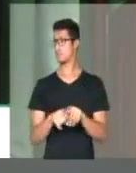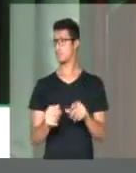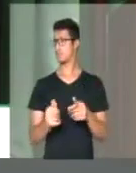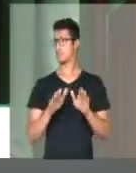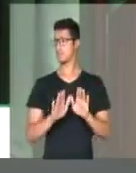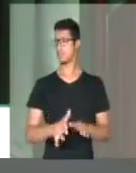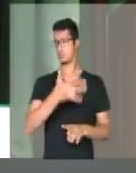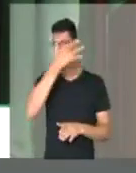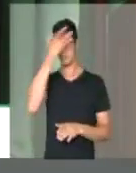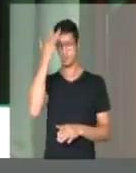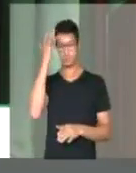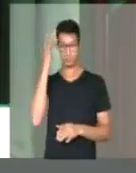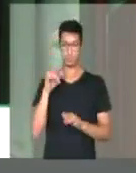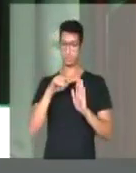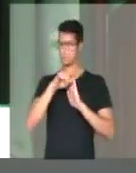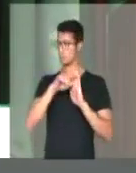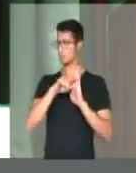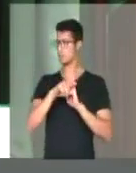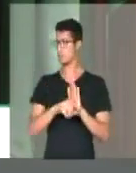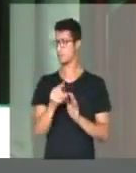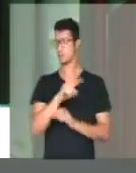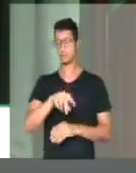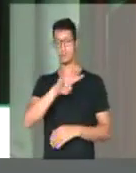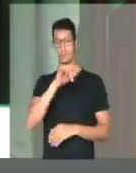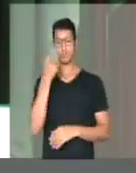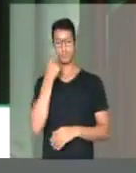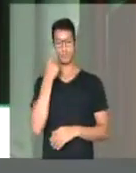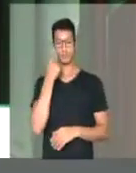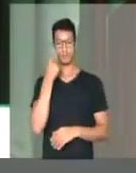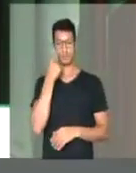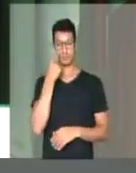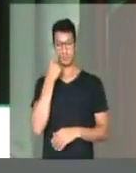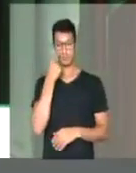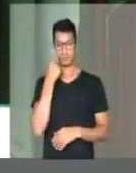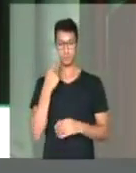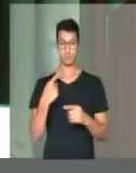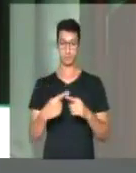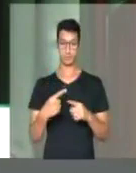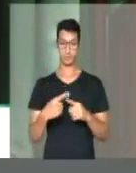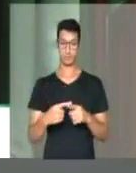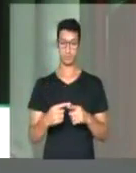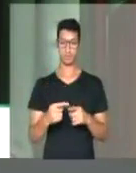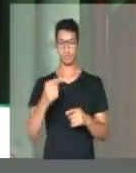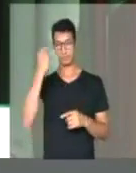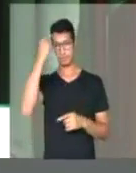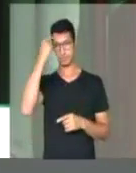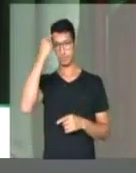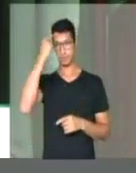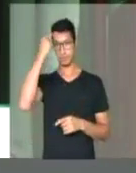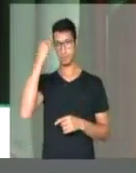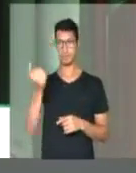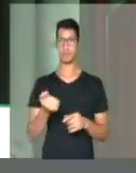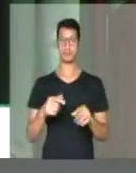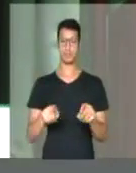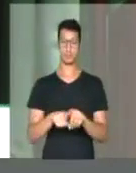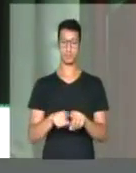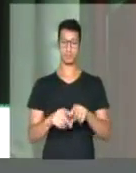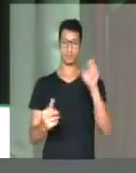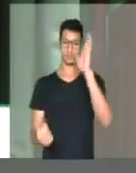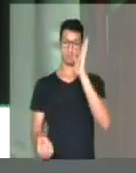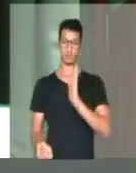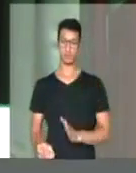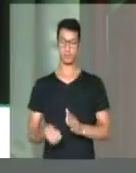outro canal de pesquisa, e vocês vão ver que é uma das mais visitadas pensadoras do